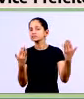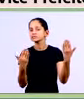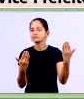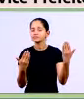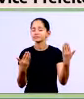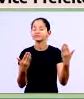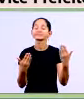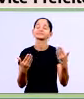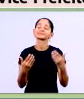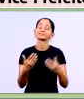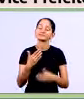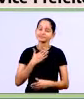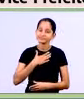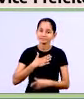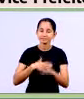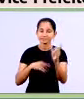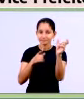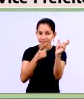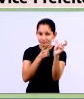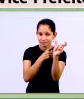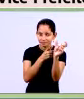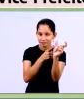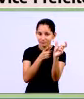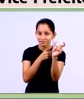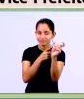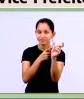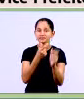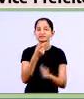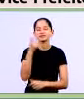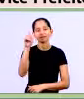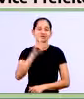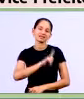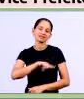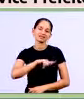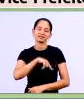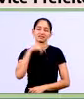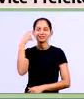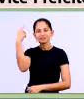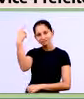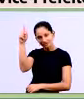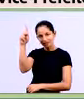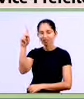aqui, amnésia é uma palavra de origem grega diferente.